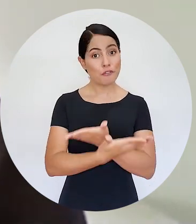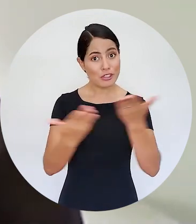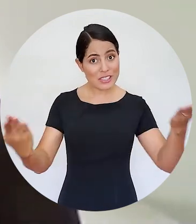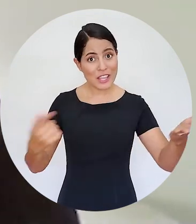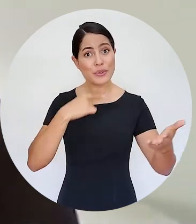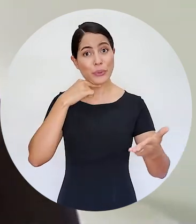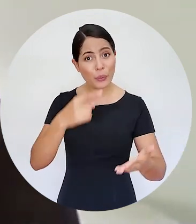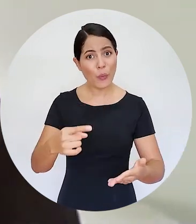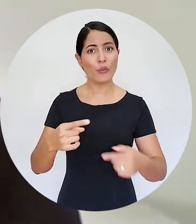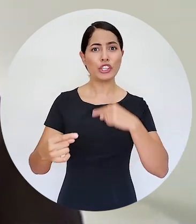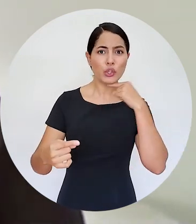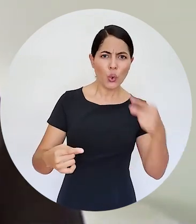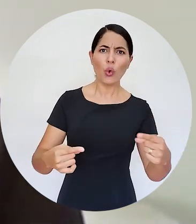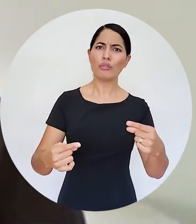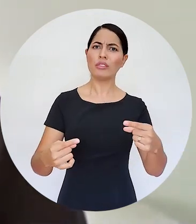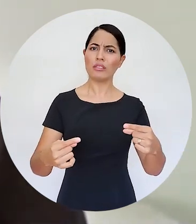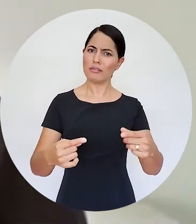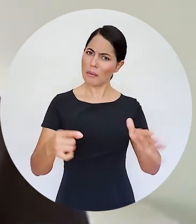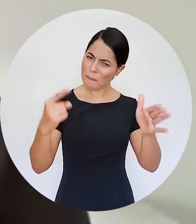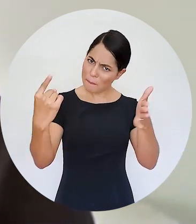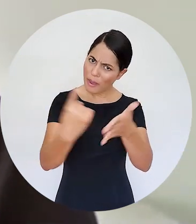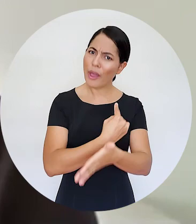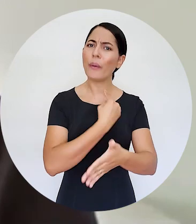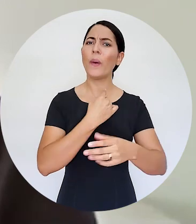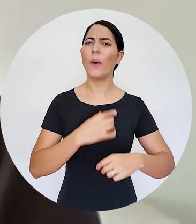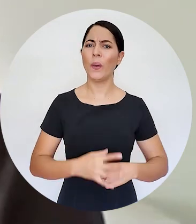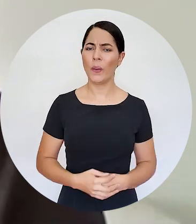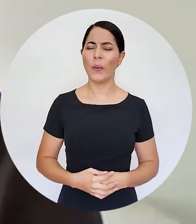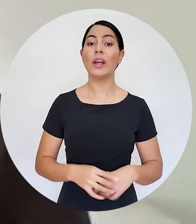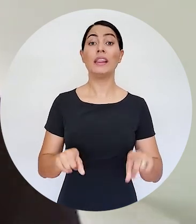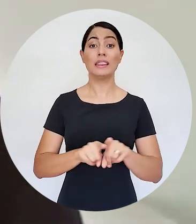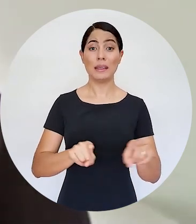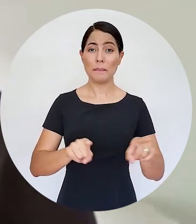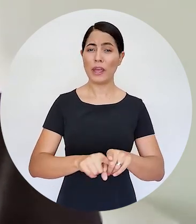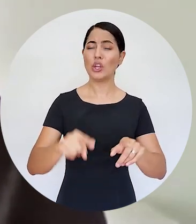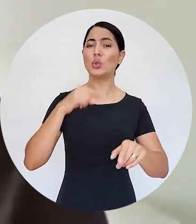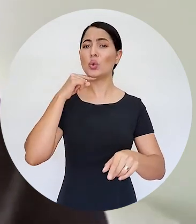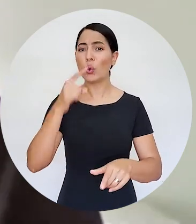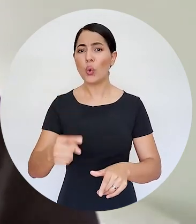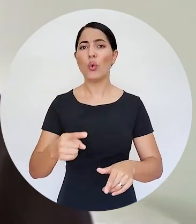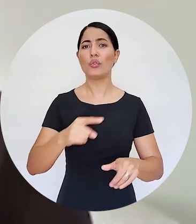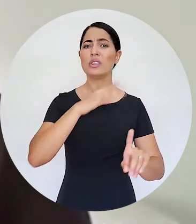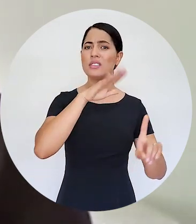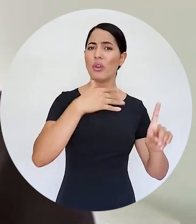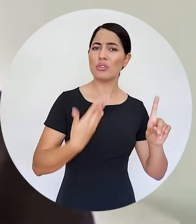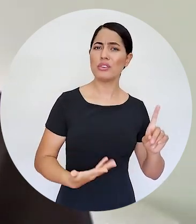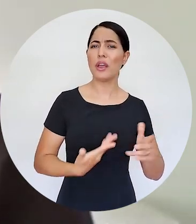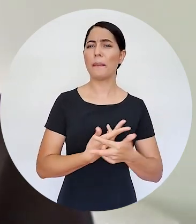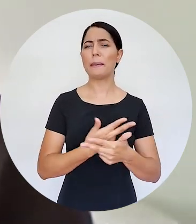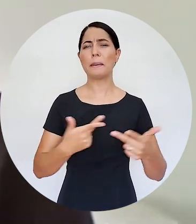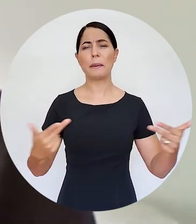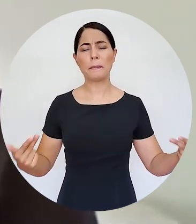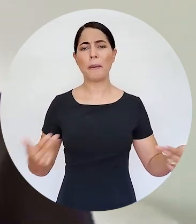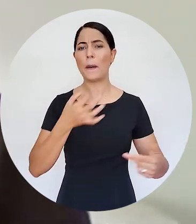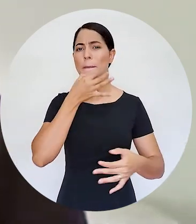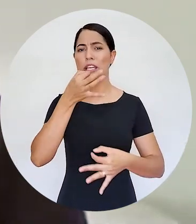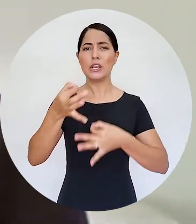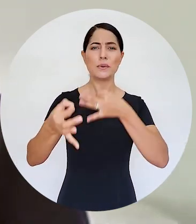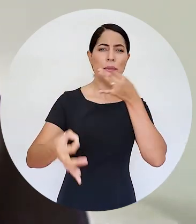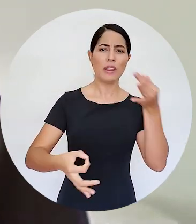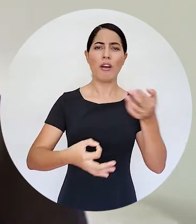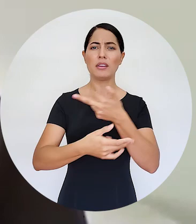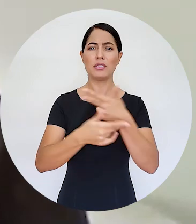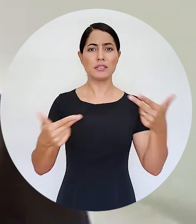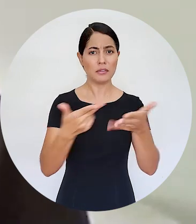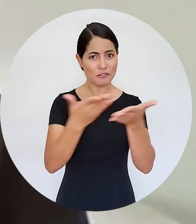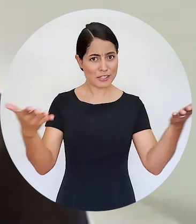importante a ordem é formada por advogados advogados nós precisamos não apenas das dúvidas elogios e sugestões mas